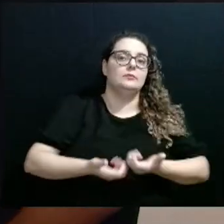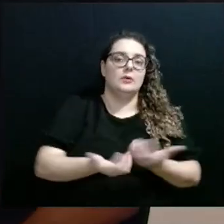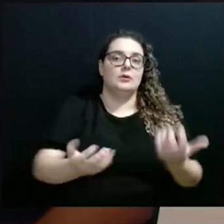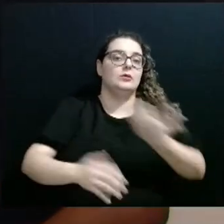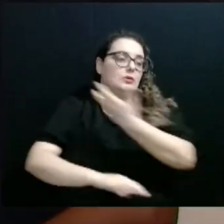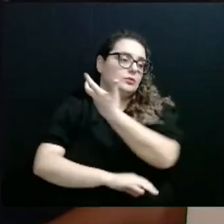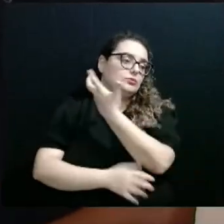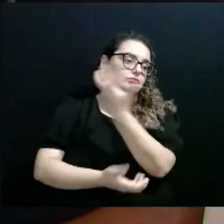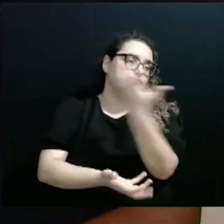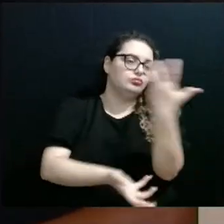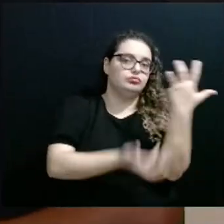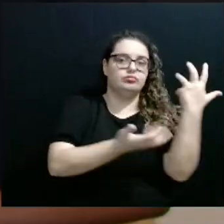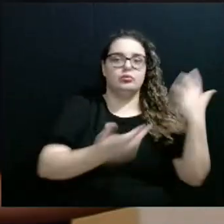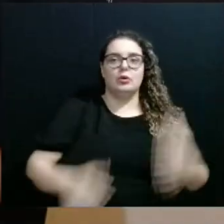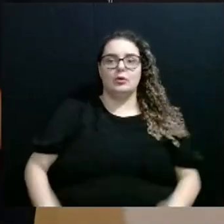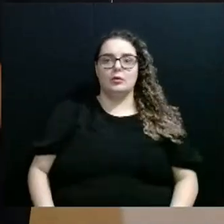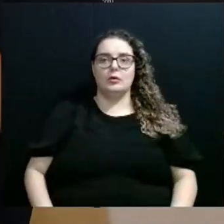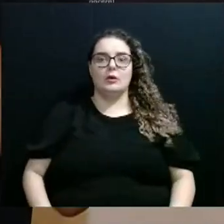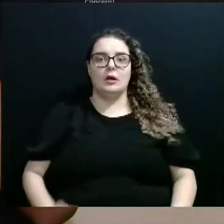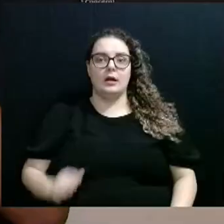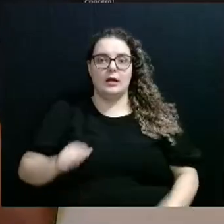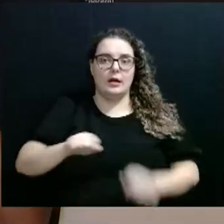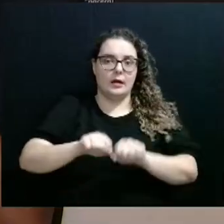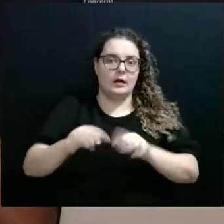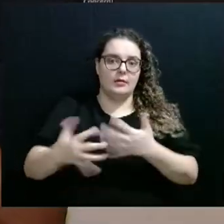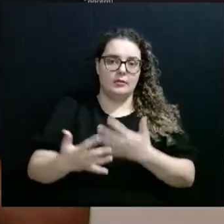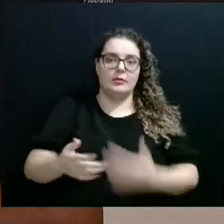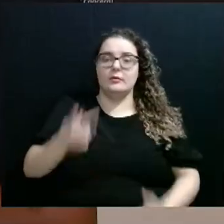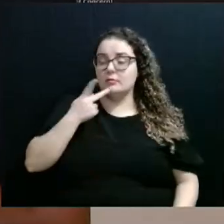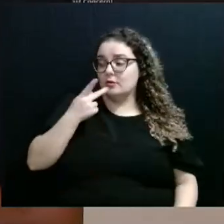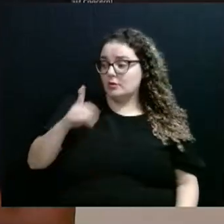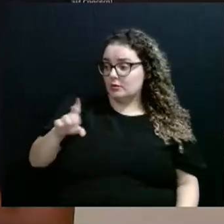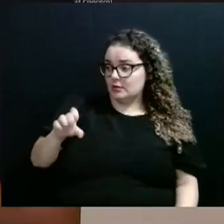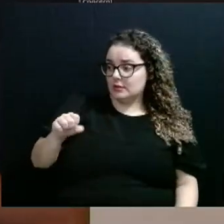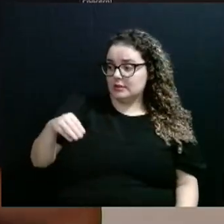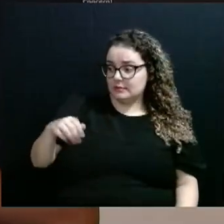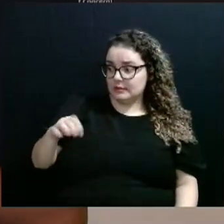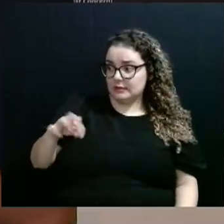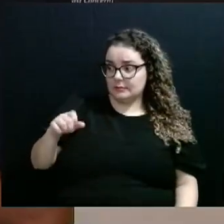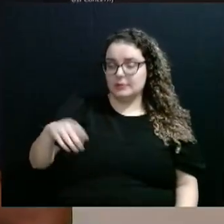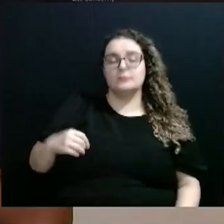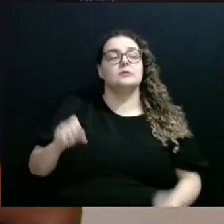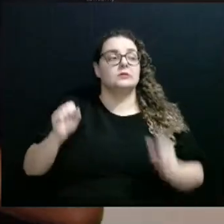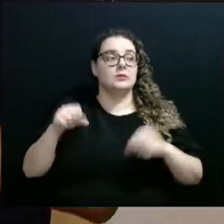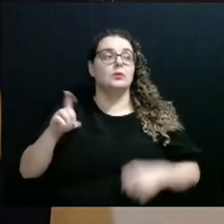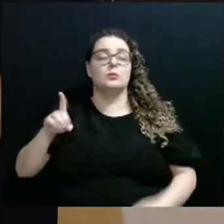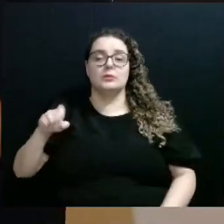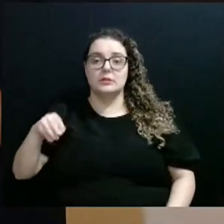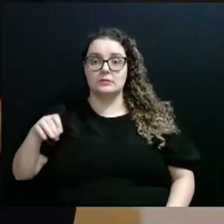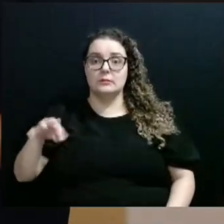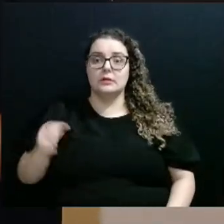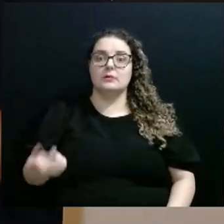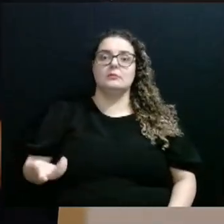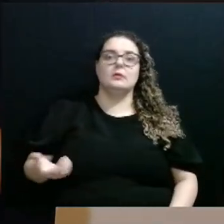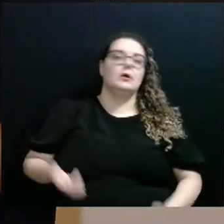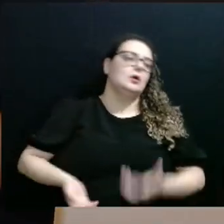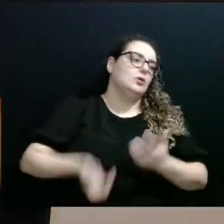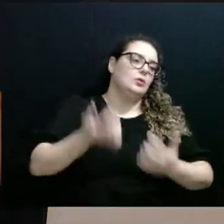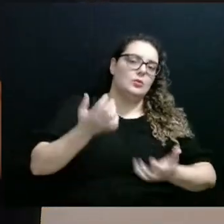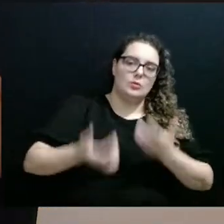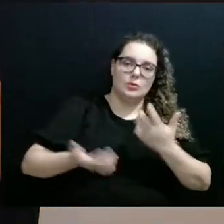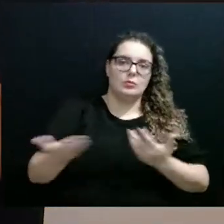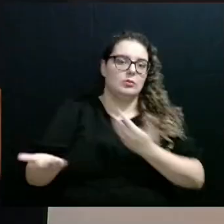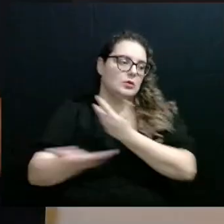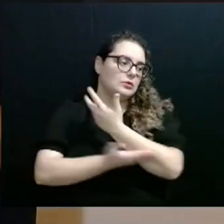sobre desmatamento, Bruno? Sim, tanto o desmatamento como outras atividades, como as queimadas, mesmo expansão urbana, eles são